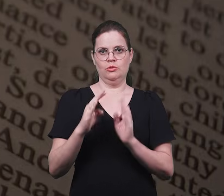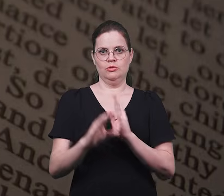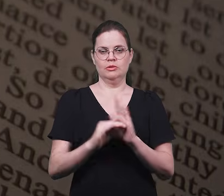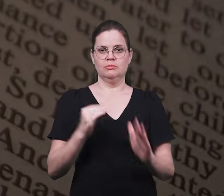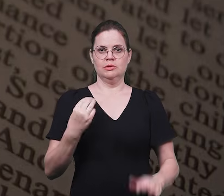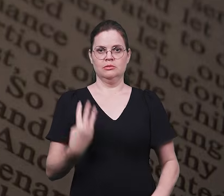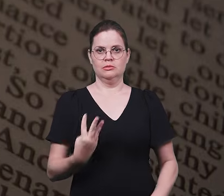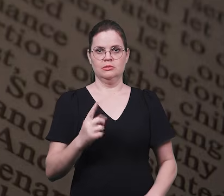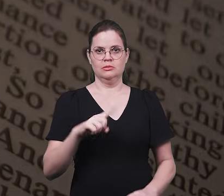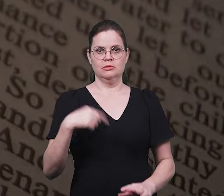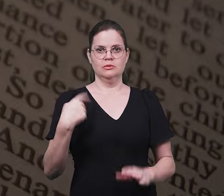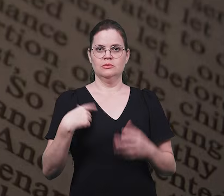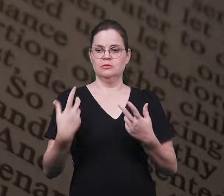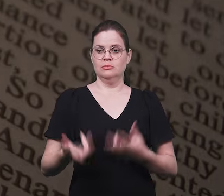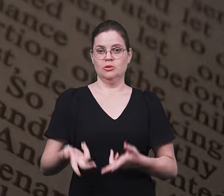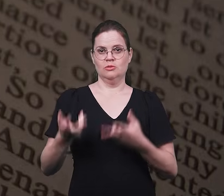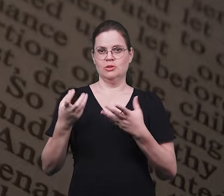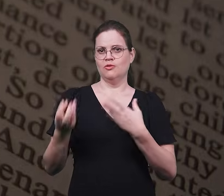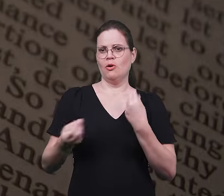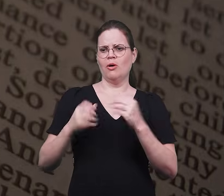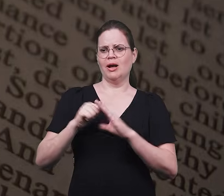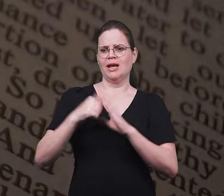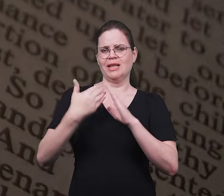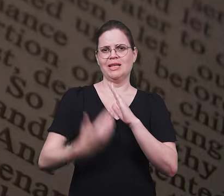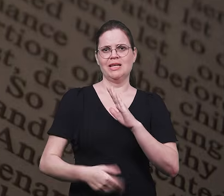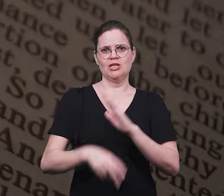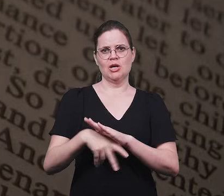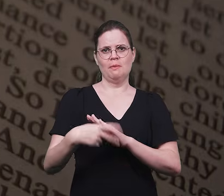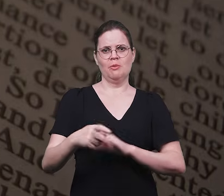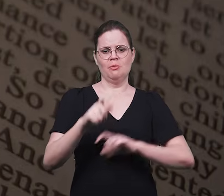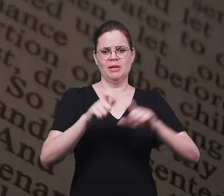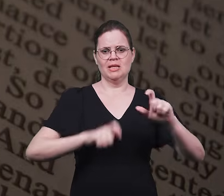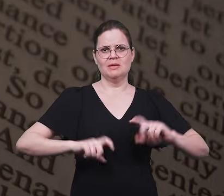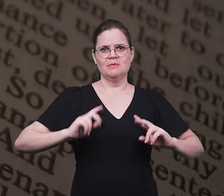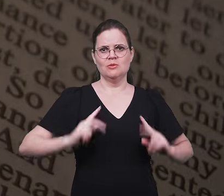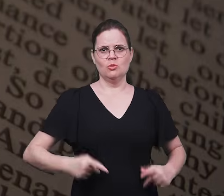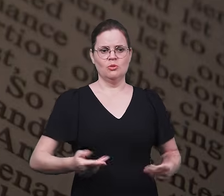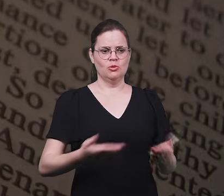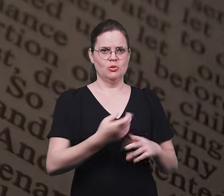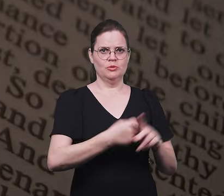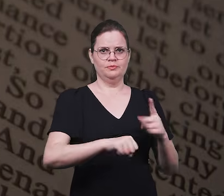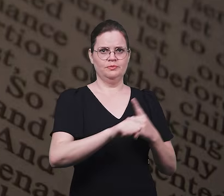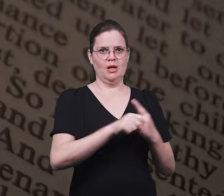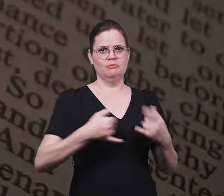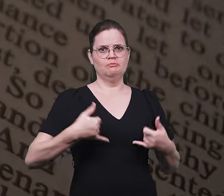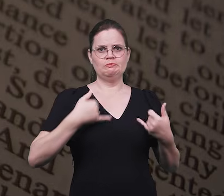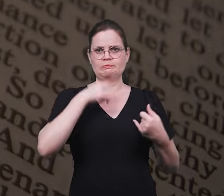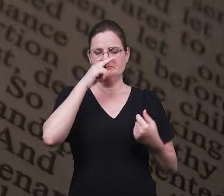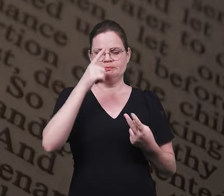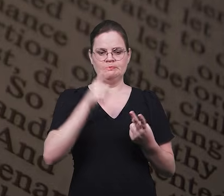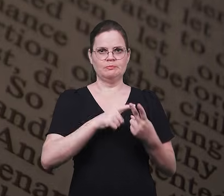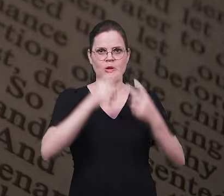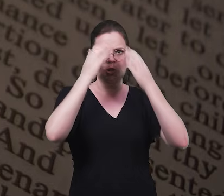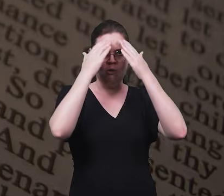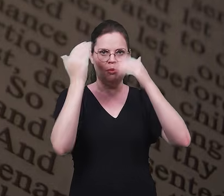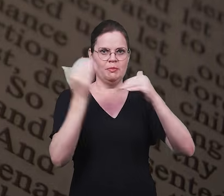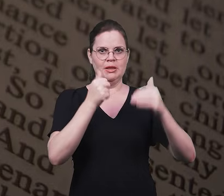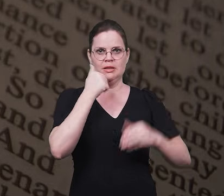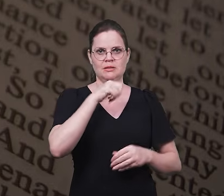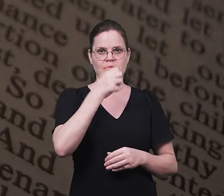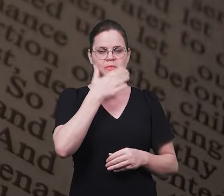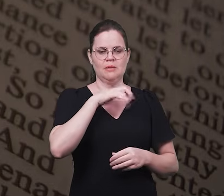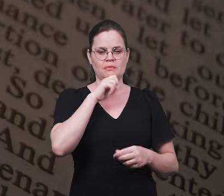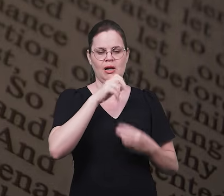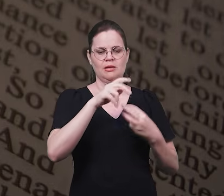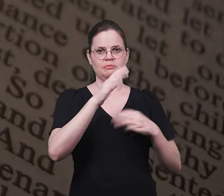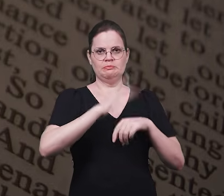no capítulo 3, nós vamos ver o padrão do homem dessa sociedade, o caráter de corrupção, são soberbos, desobedientes